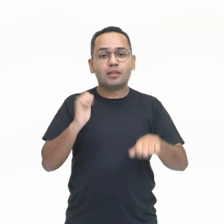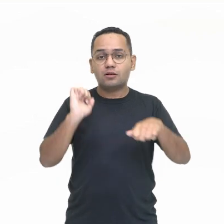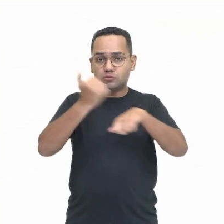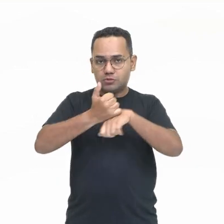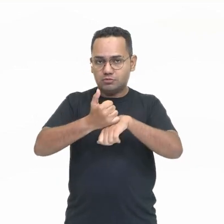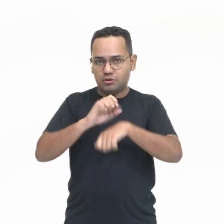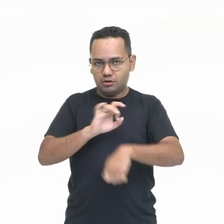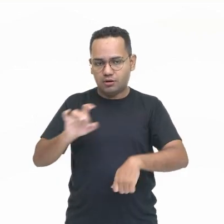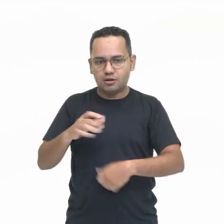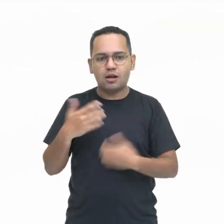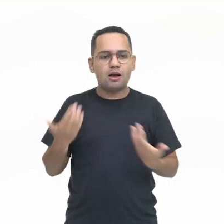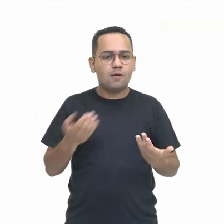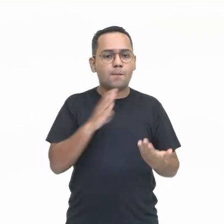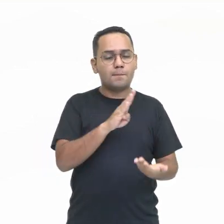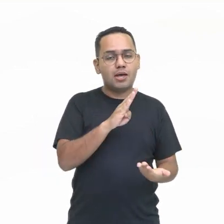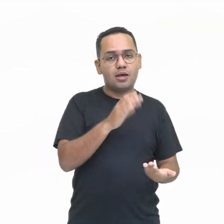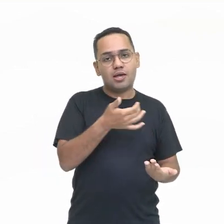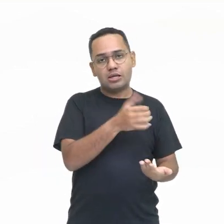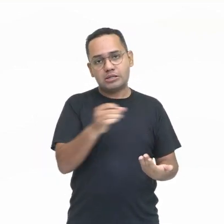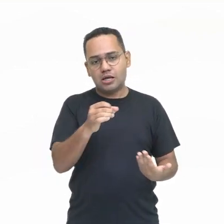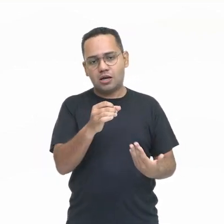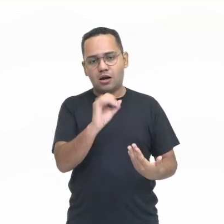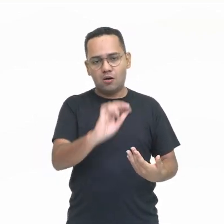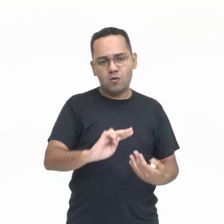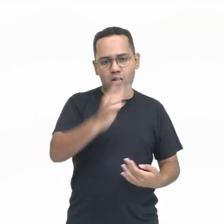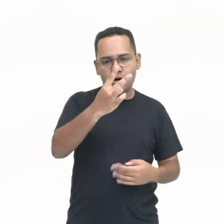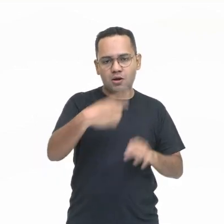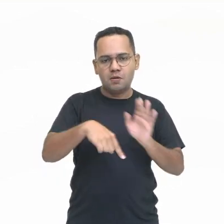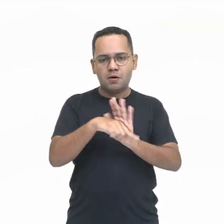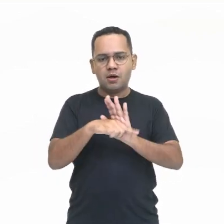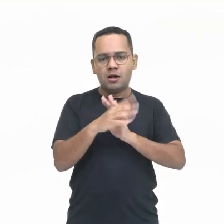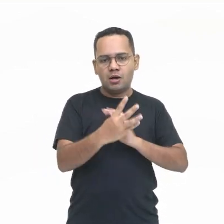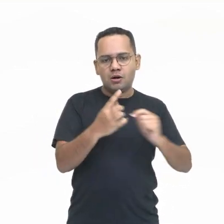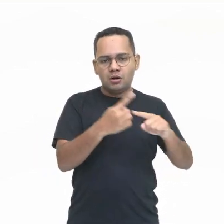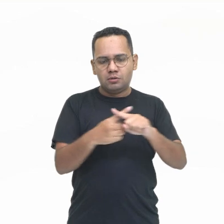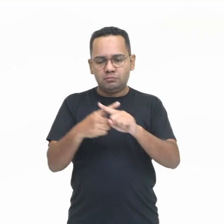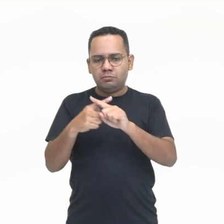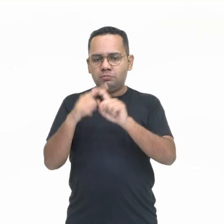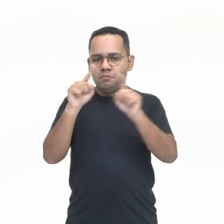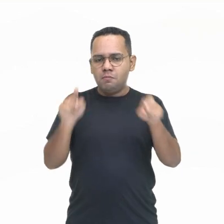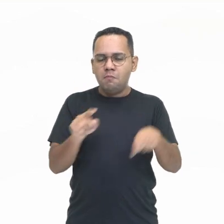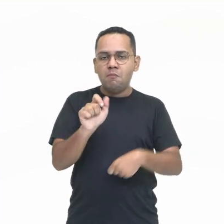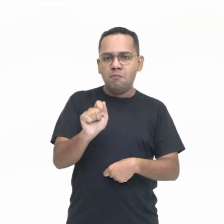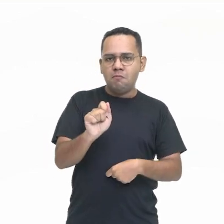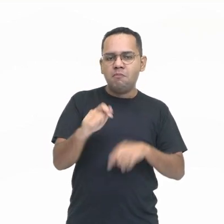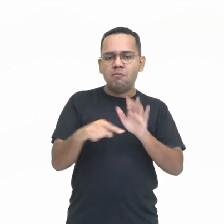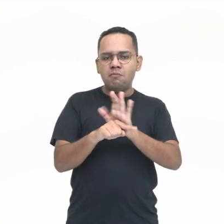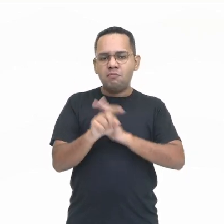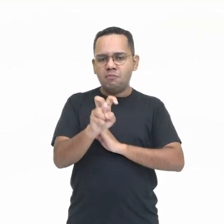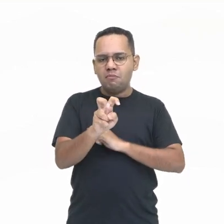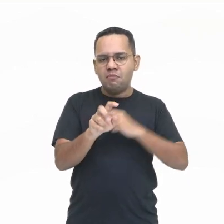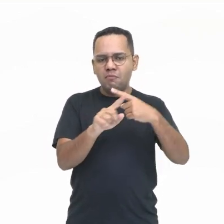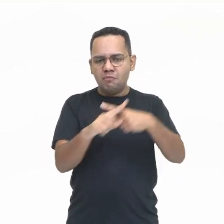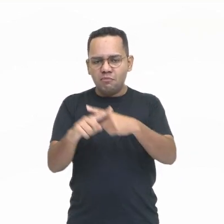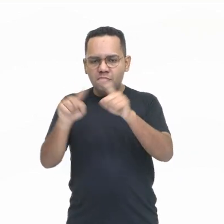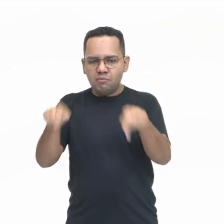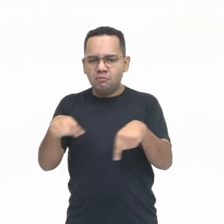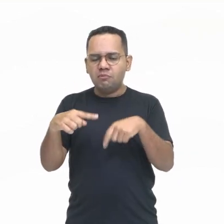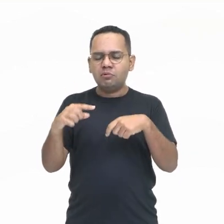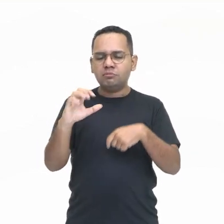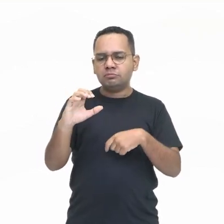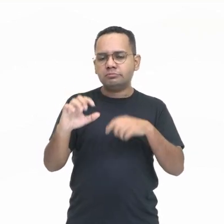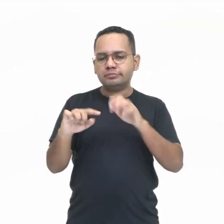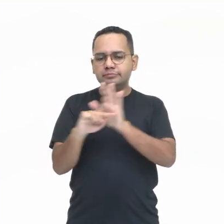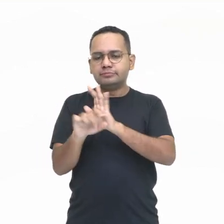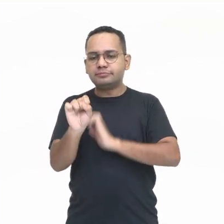Substituindo, sabemos que b é igual a 100, por isso ficamos com 100 ao quadrado, menos 4 vezes o a que é menos 5, e o C, que é